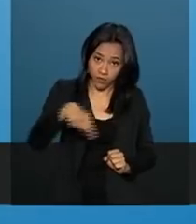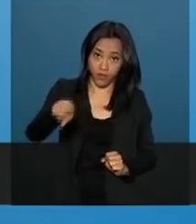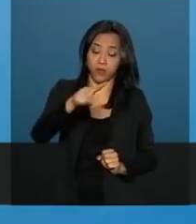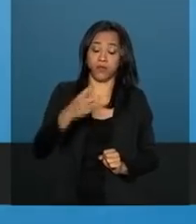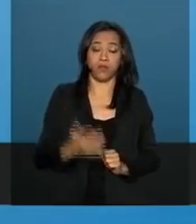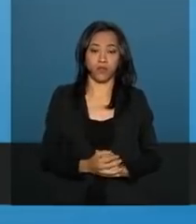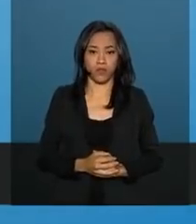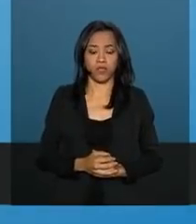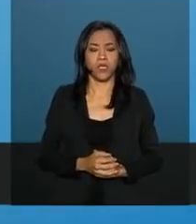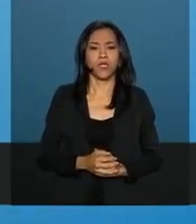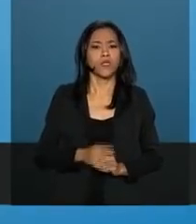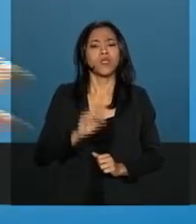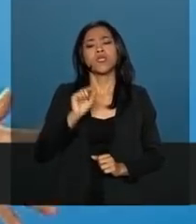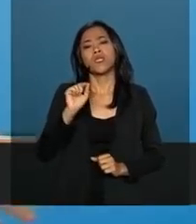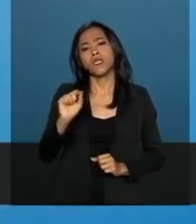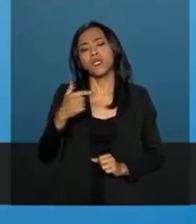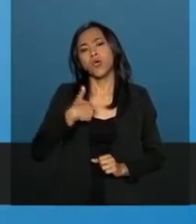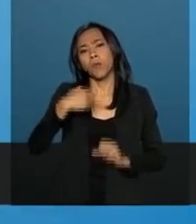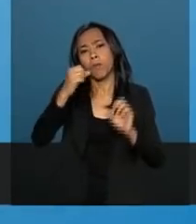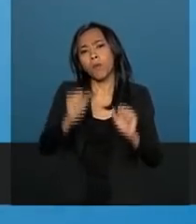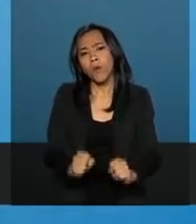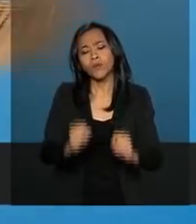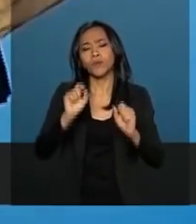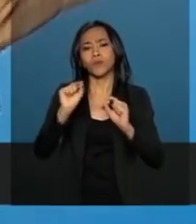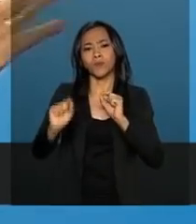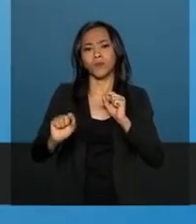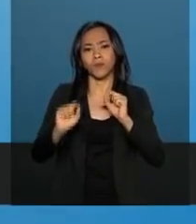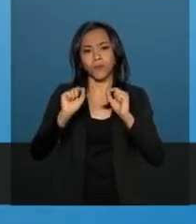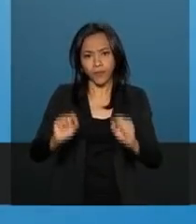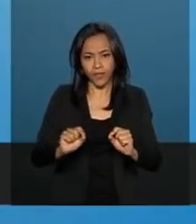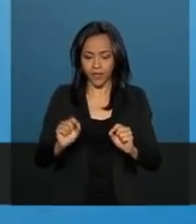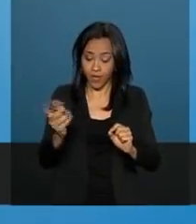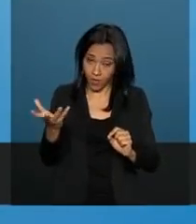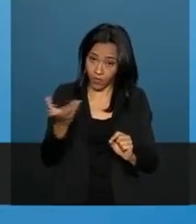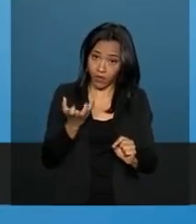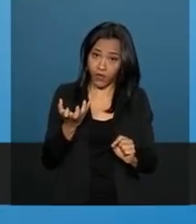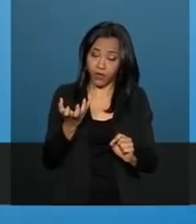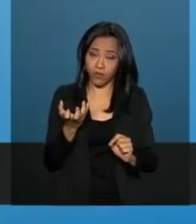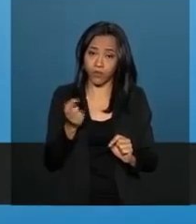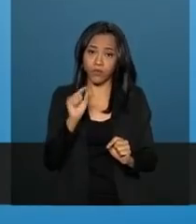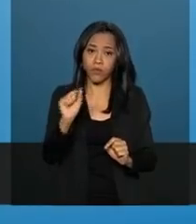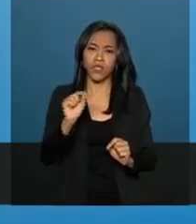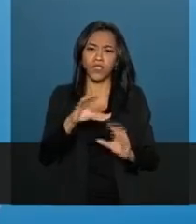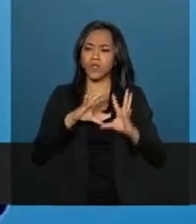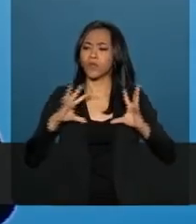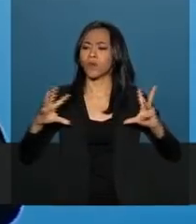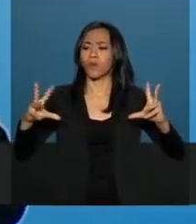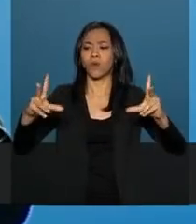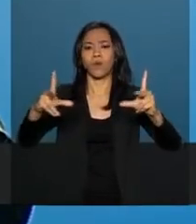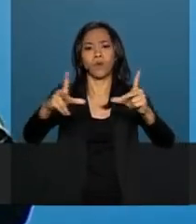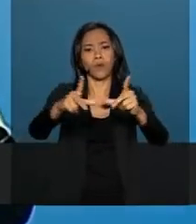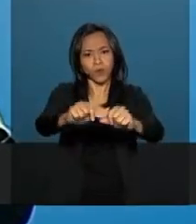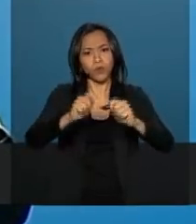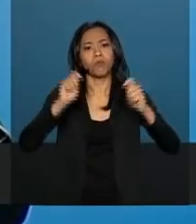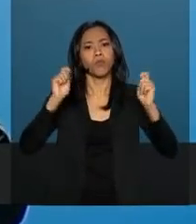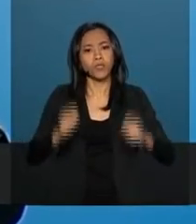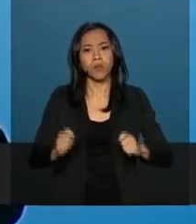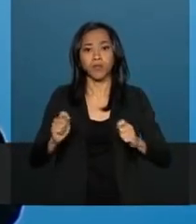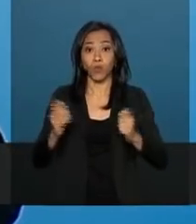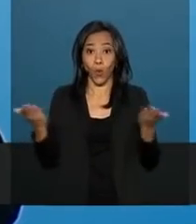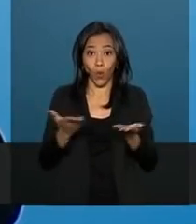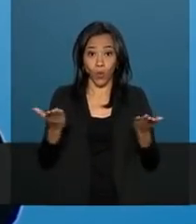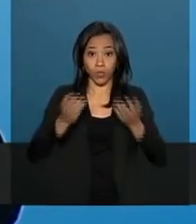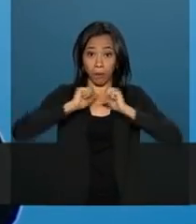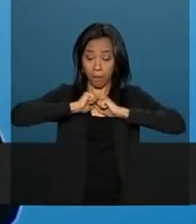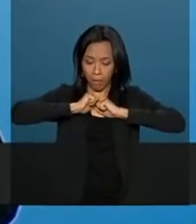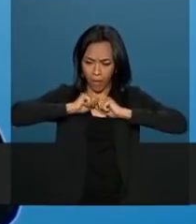som, o momento em que eu posso alardear, e aí eu quero sugerir que nós todos possamos alardear o que está sendo